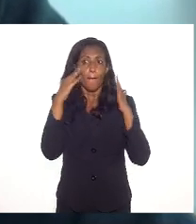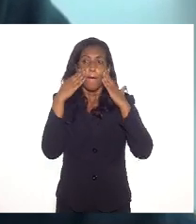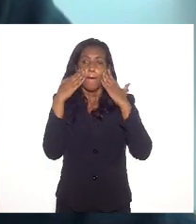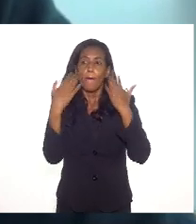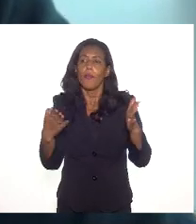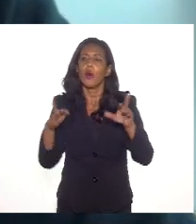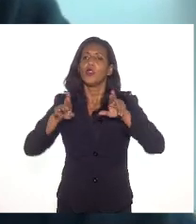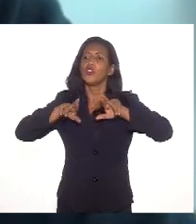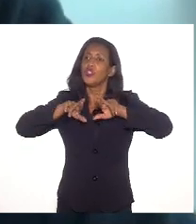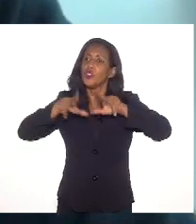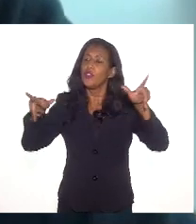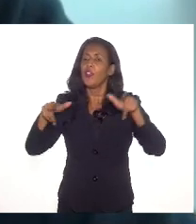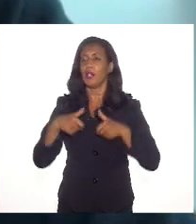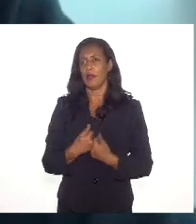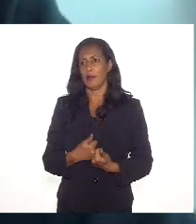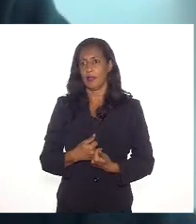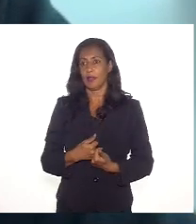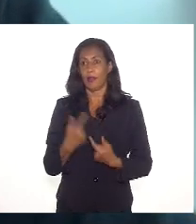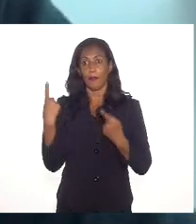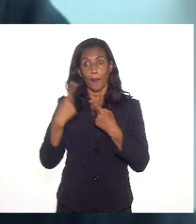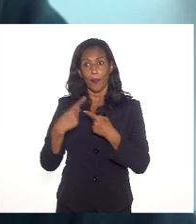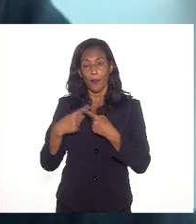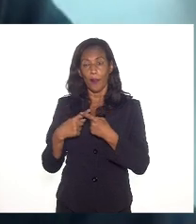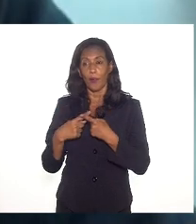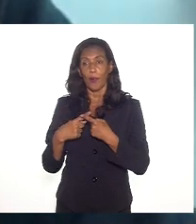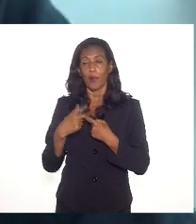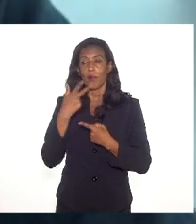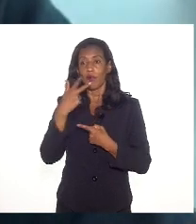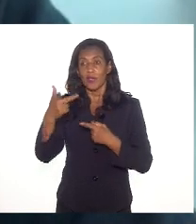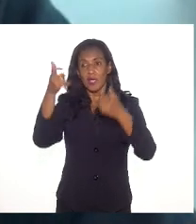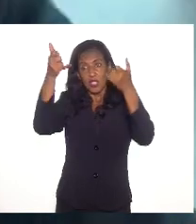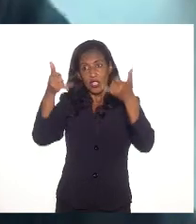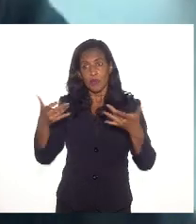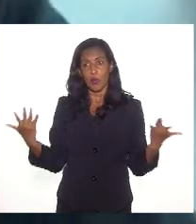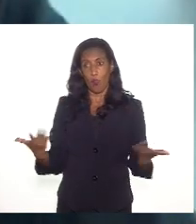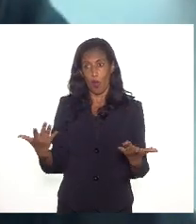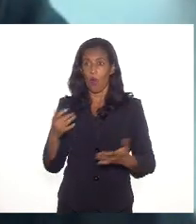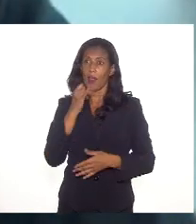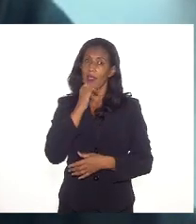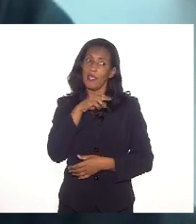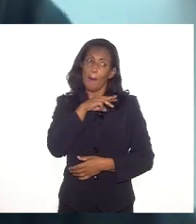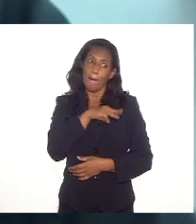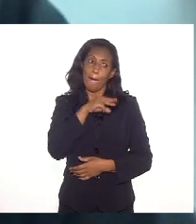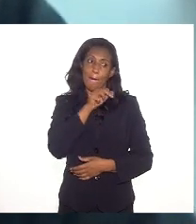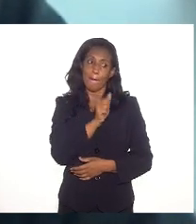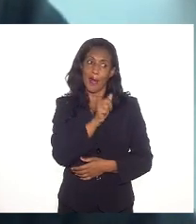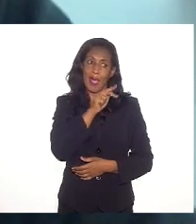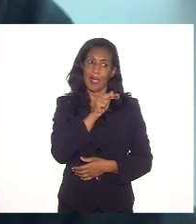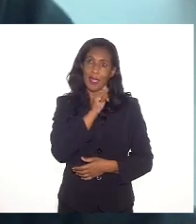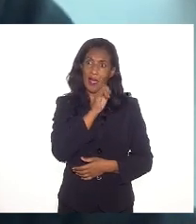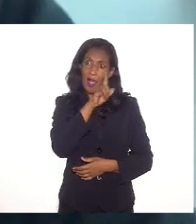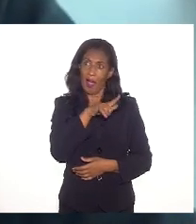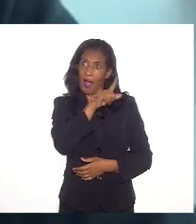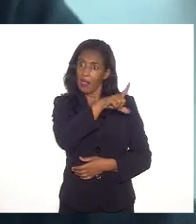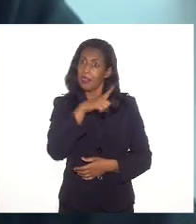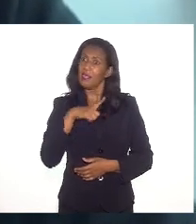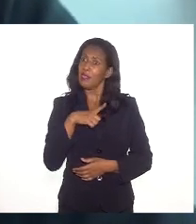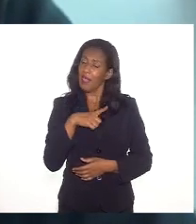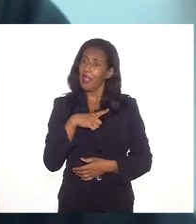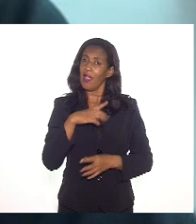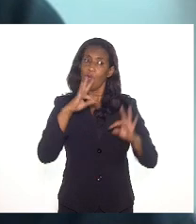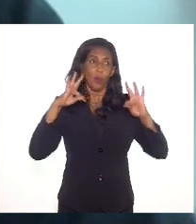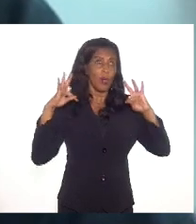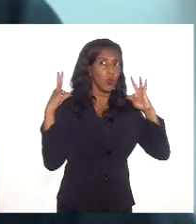que Vossa Excelência traz à baila agora. Porque há municípios como o de Maricá que tem um programa amplo de tarifa zero para a população como um